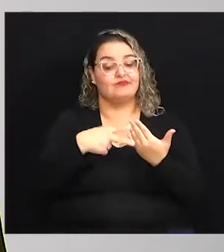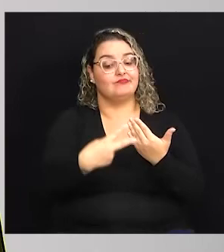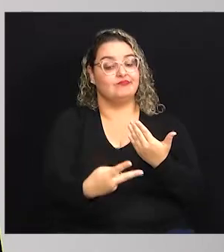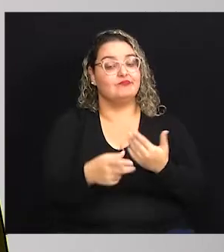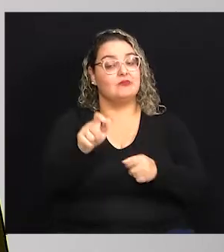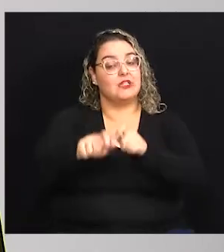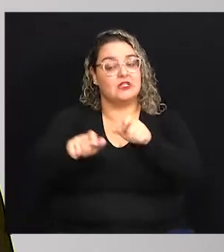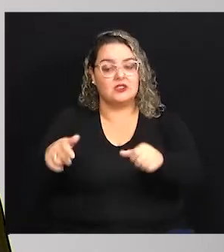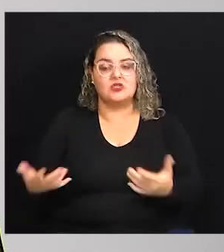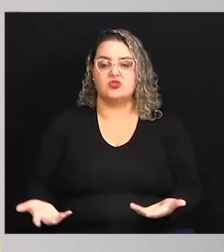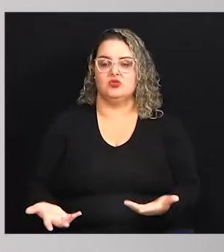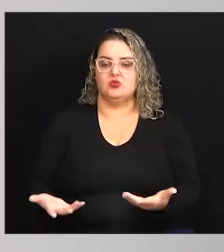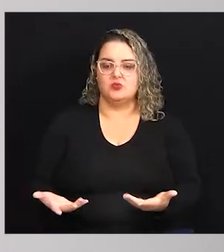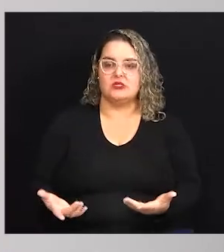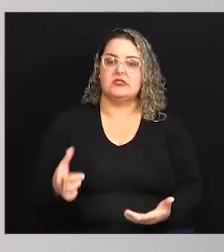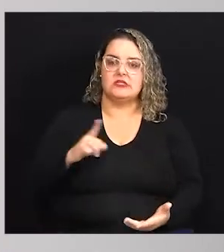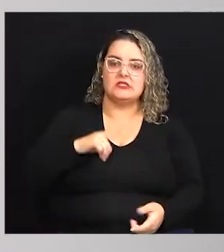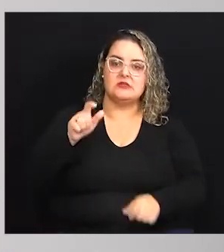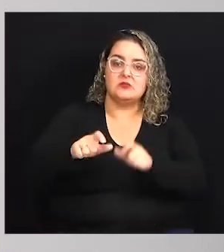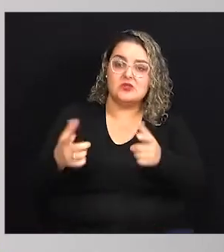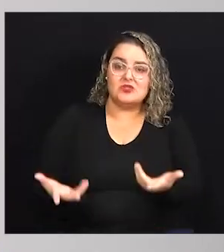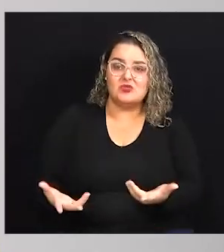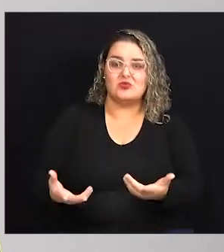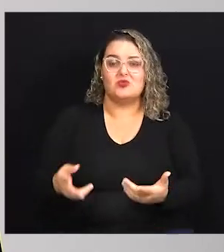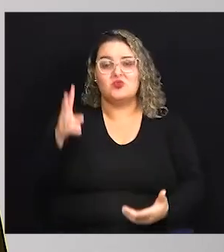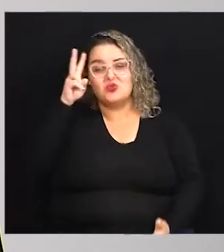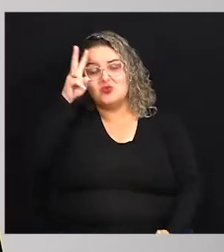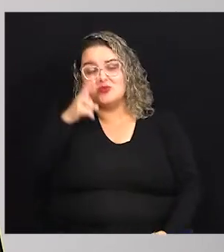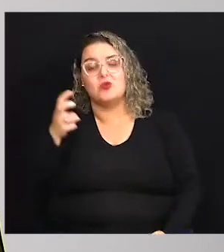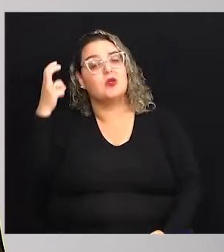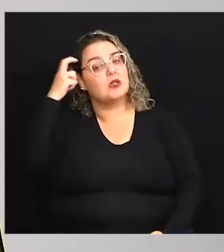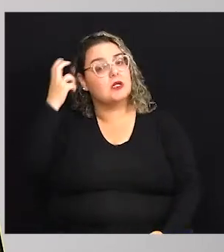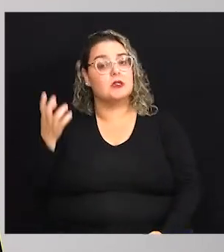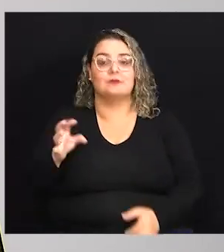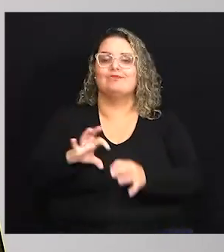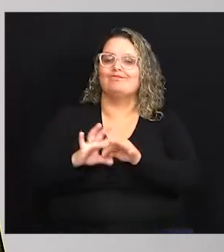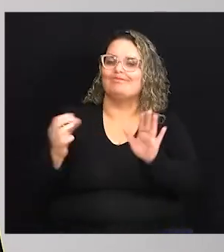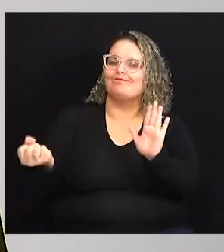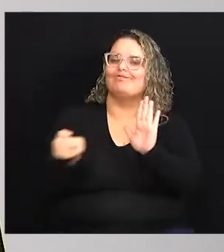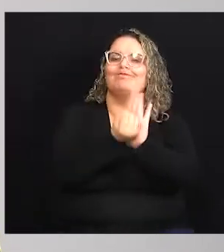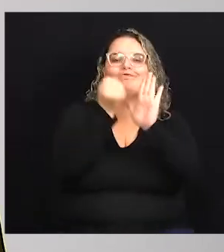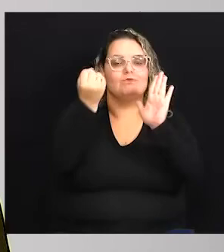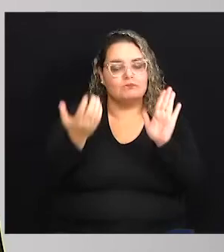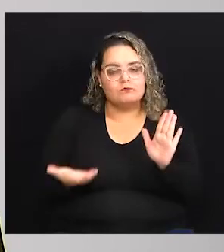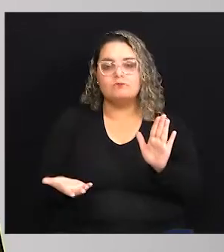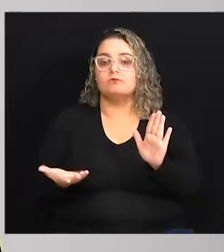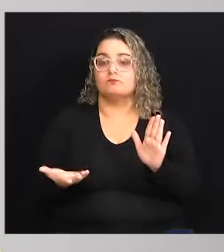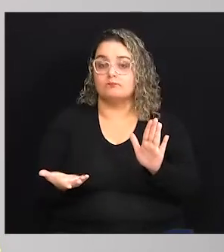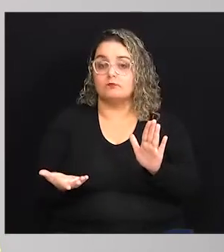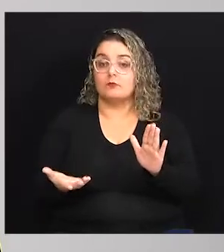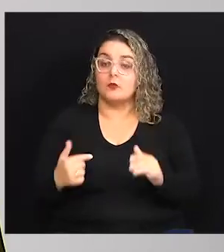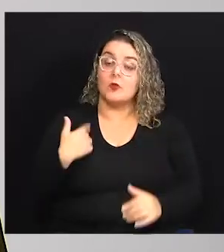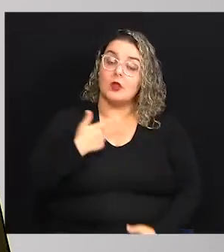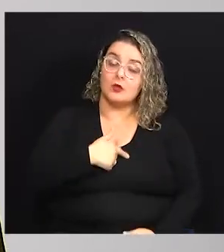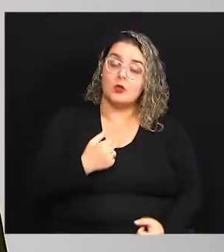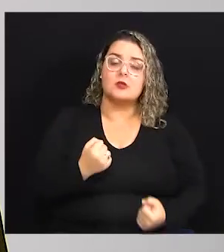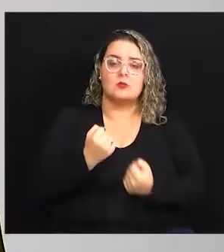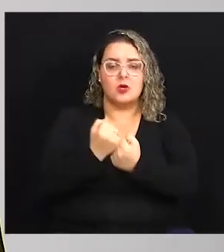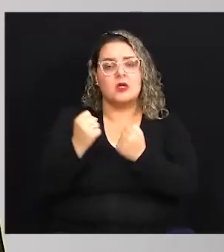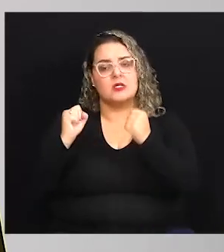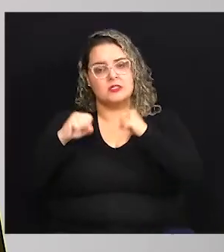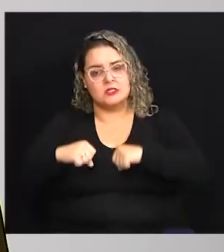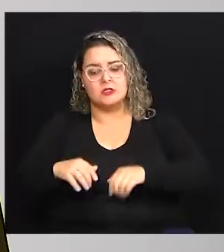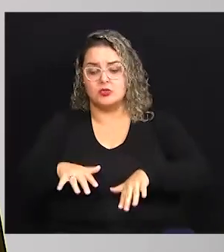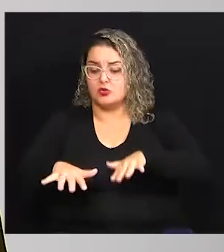hoje ainda existem pessoas, ainda existem resquícios na nossa cultura que deixam marcas. E aí a gente tem que